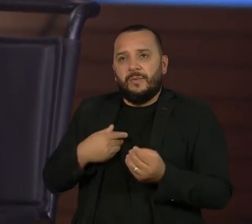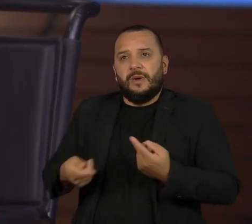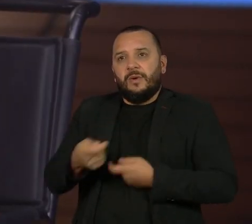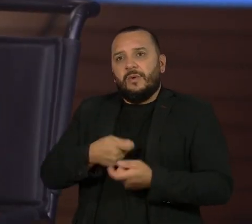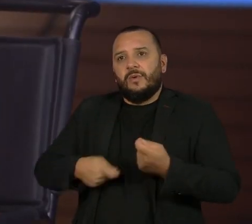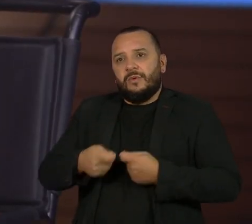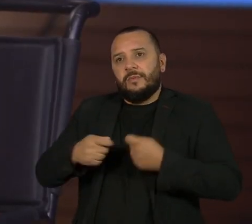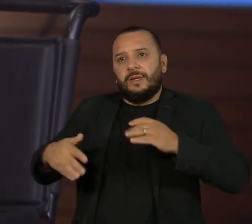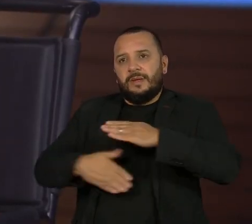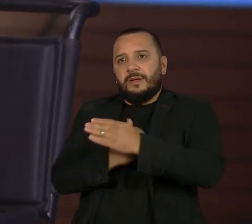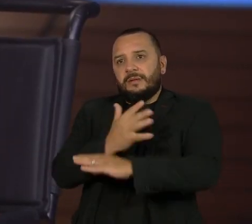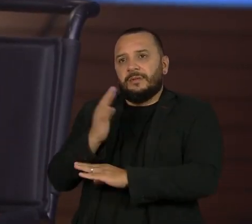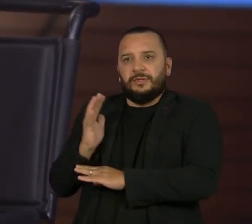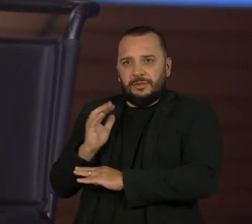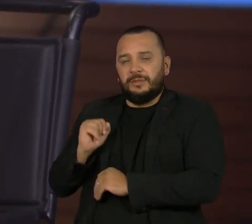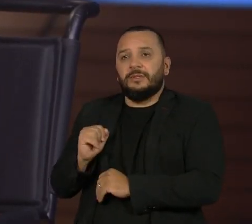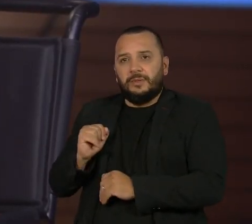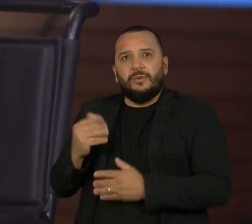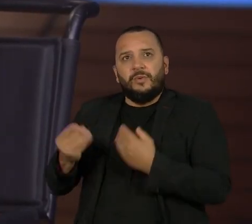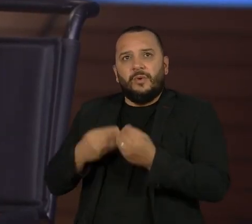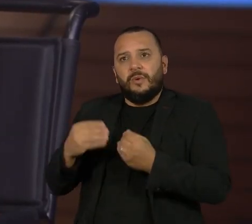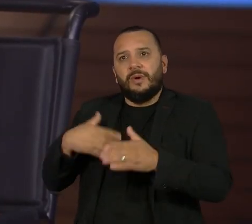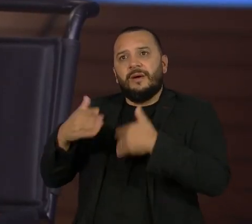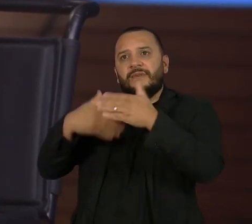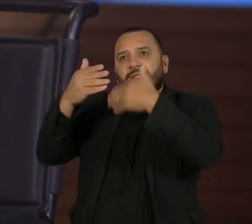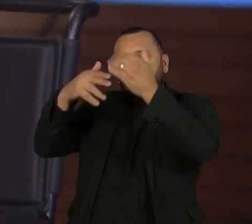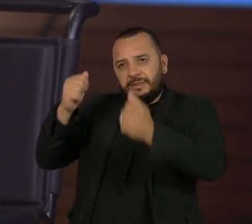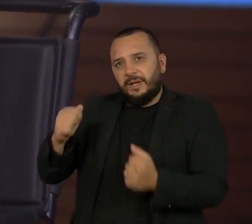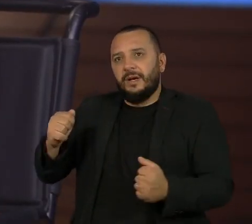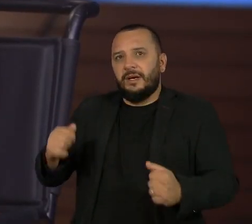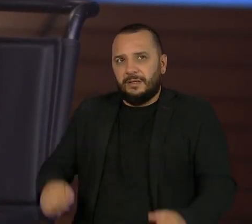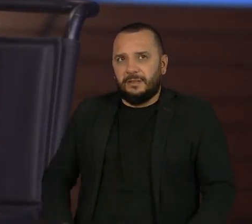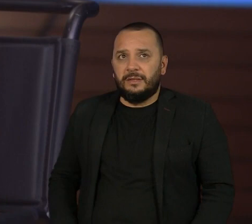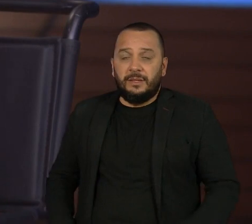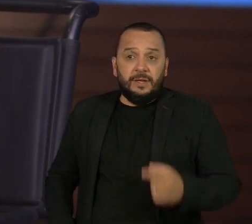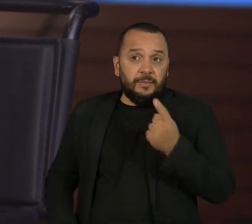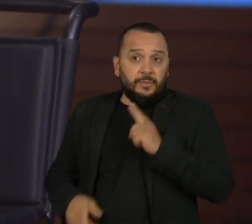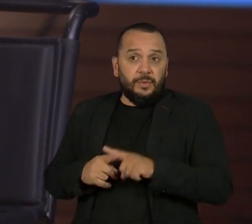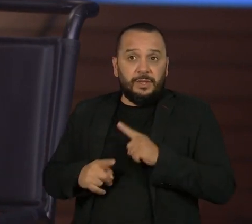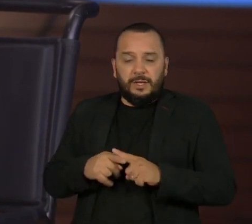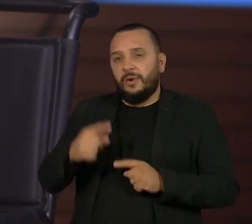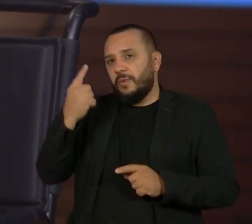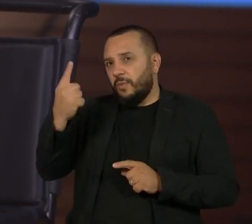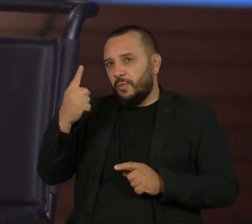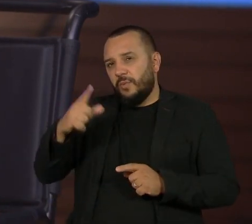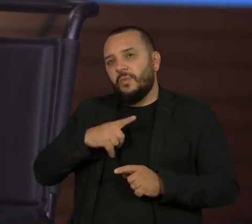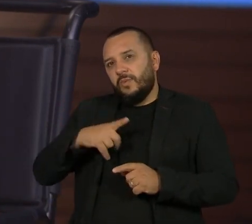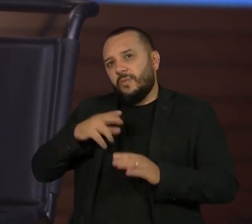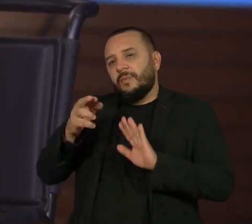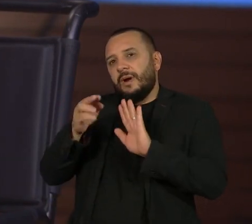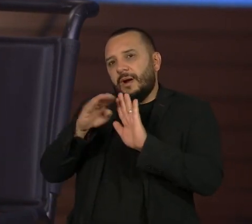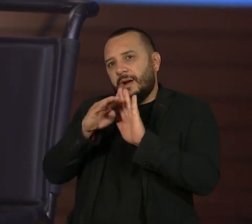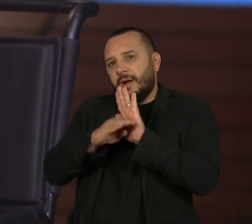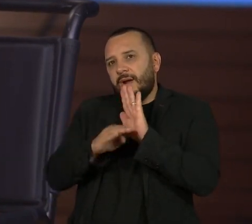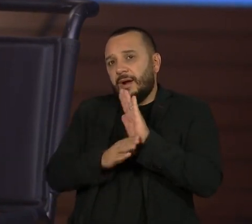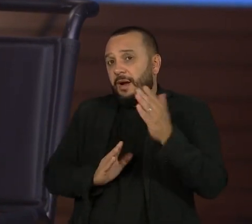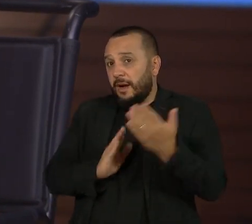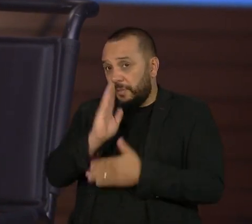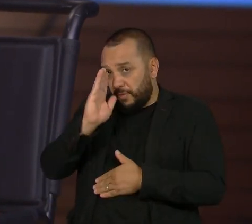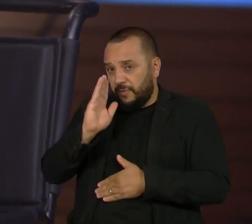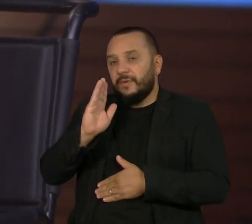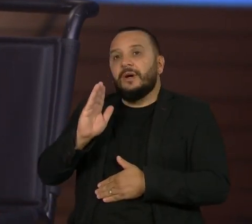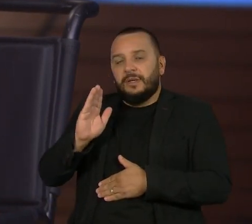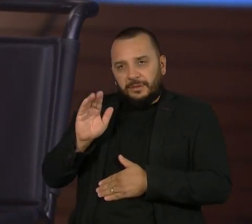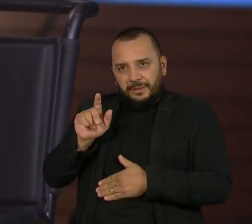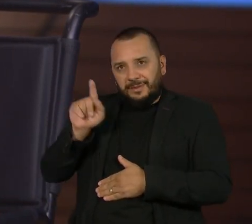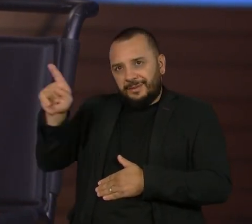discussão global de como avançar a bioeconomia. E por que eu estou trazendo isso? Porque um dos princípios da bioeconomia aprovados